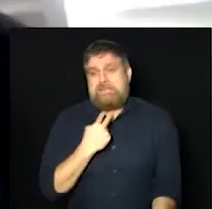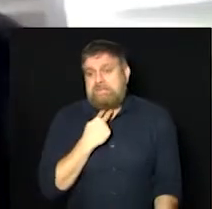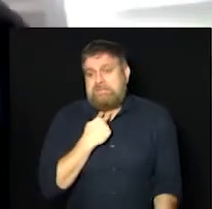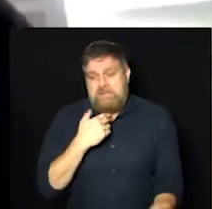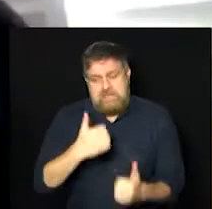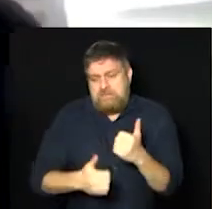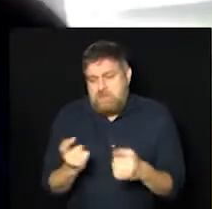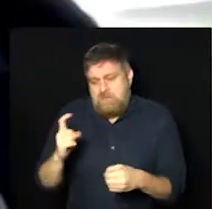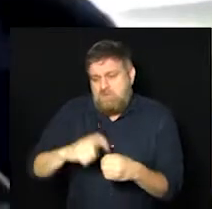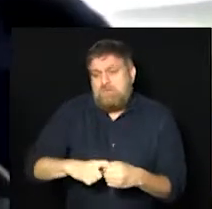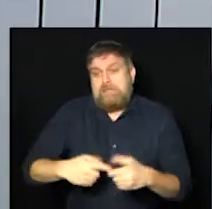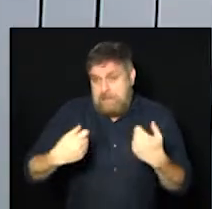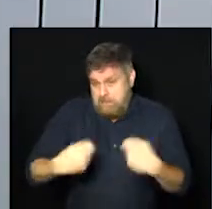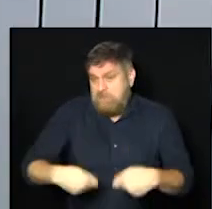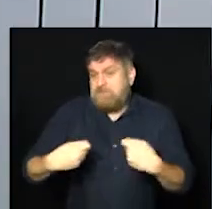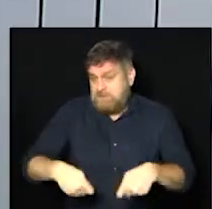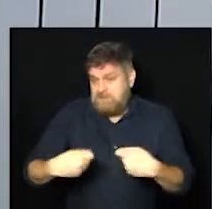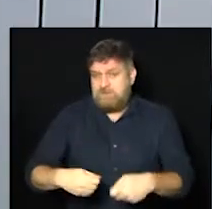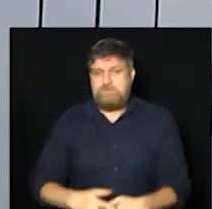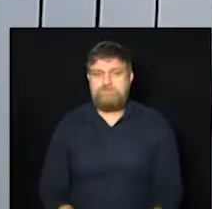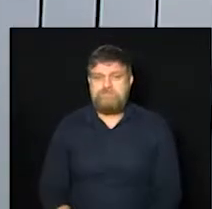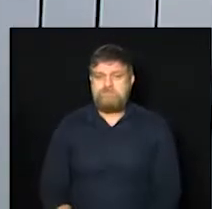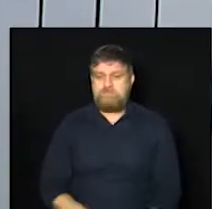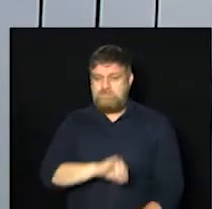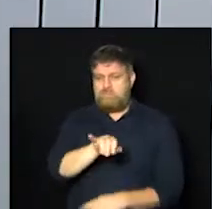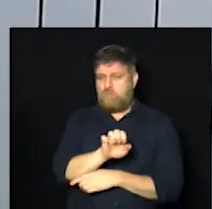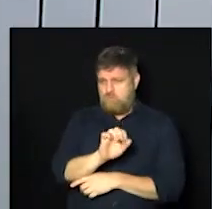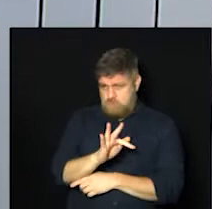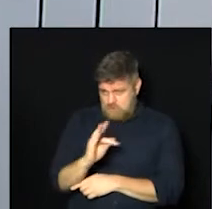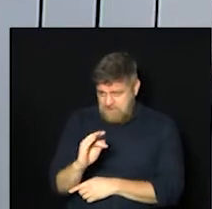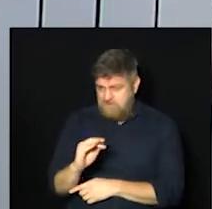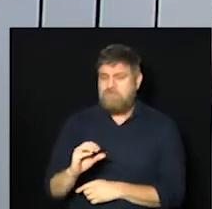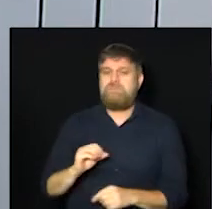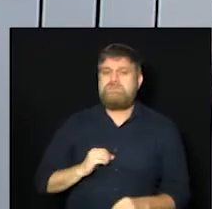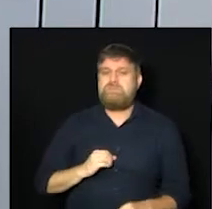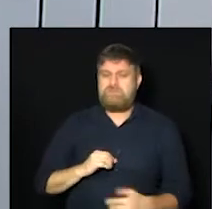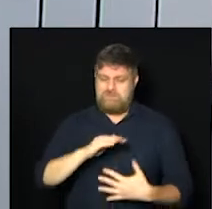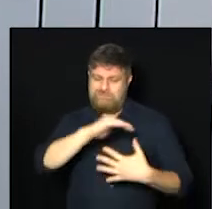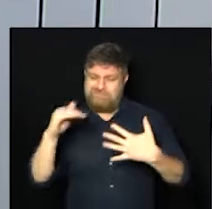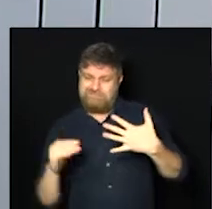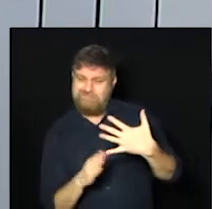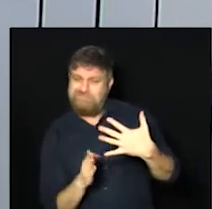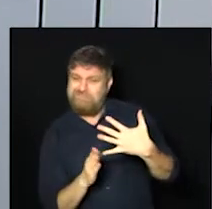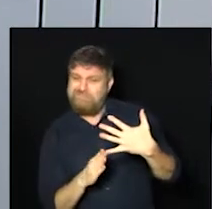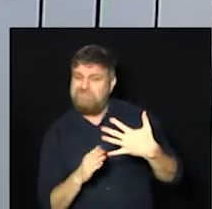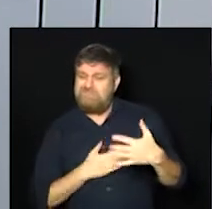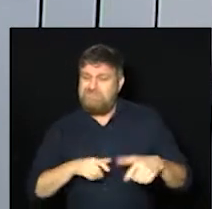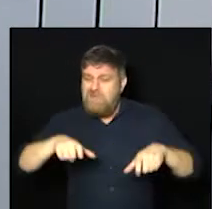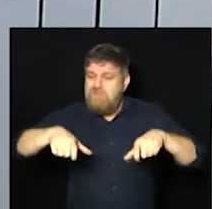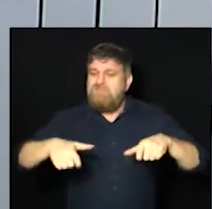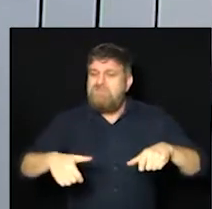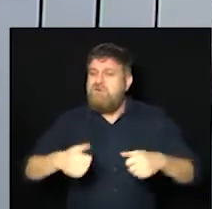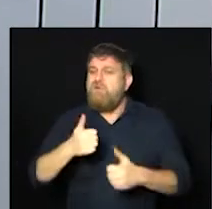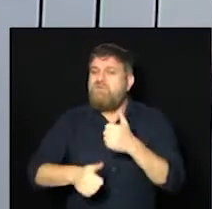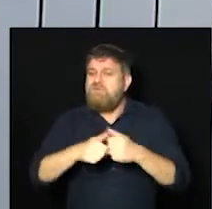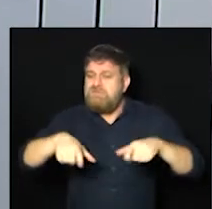voltar. É isso. Ô Jeff, você falou que estão deixando o futsal por último. Quem está deixando?